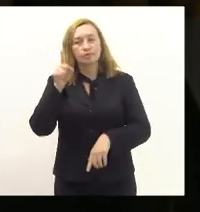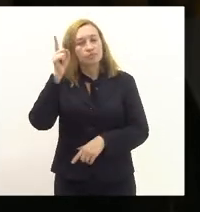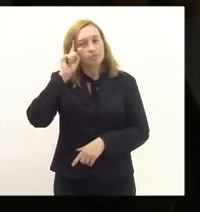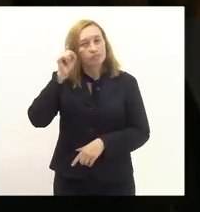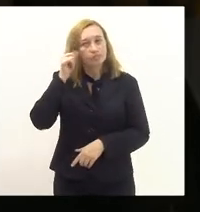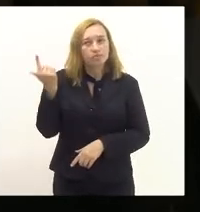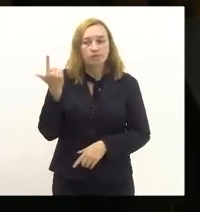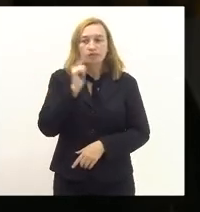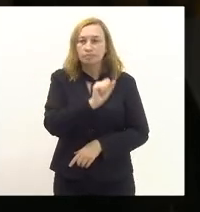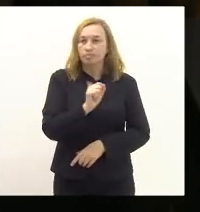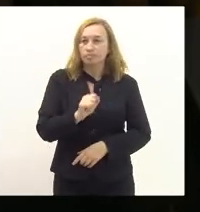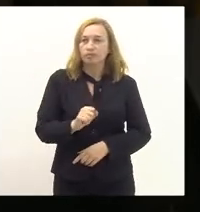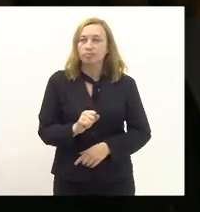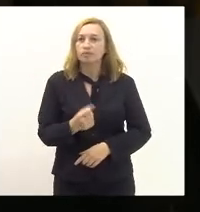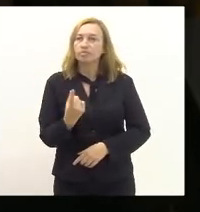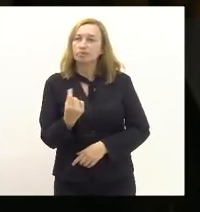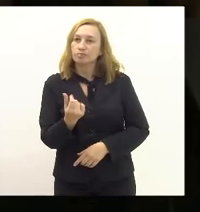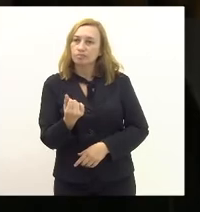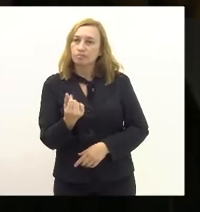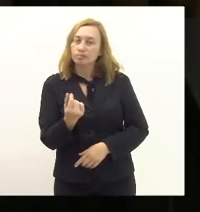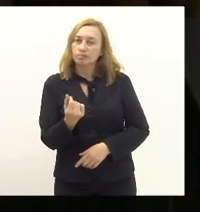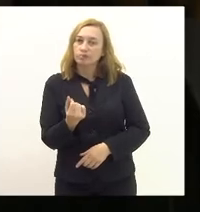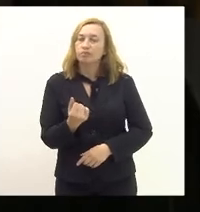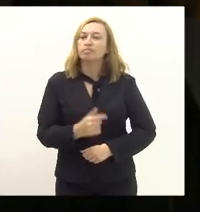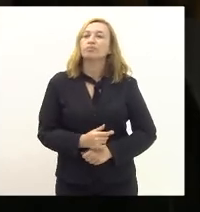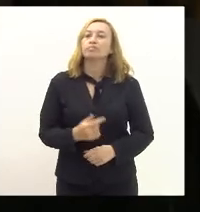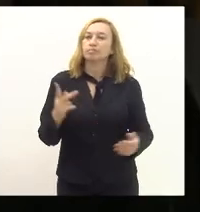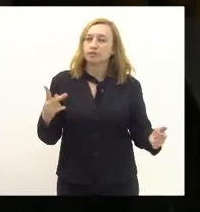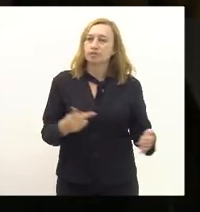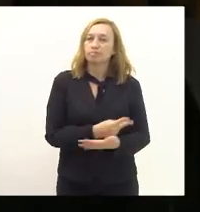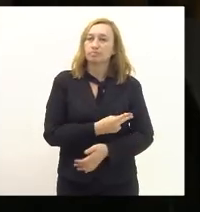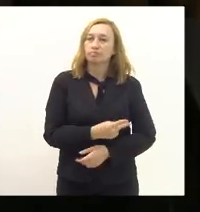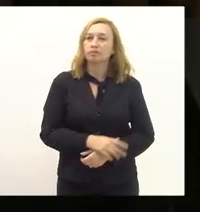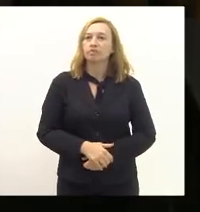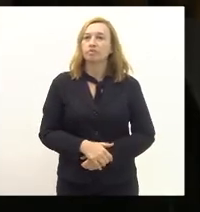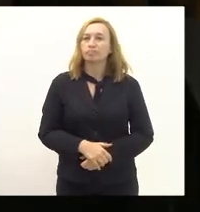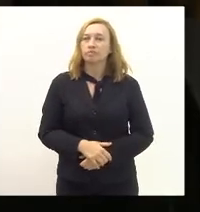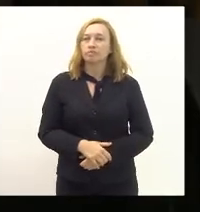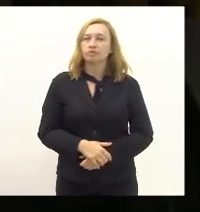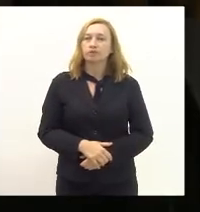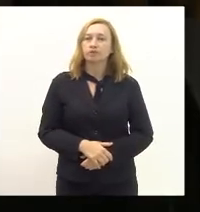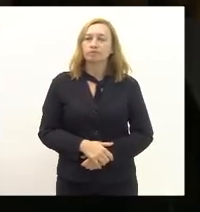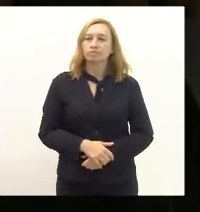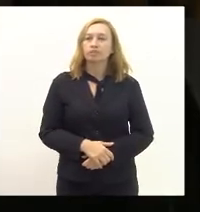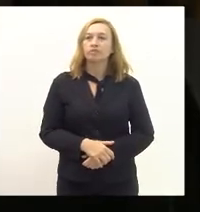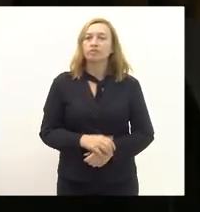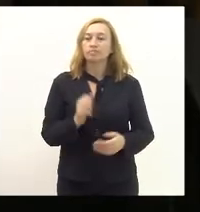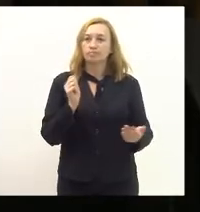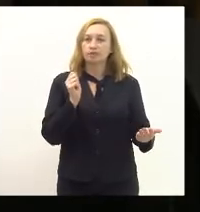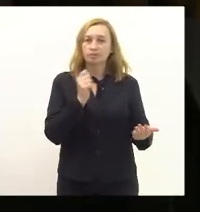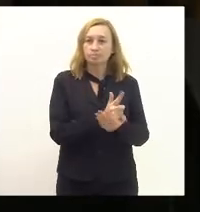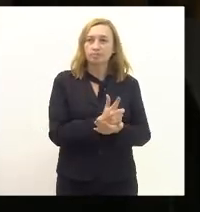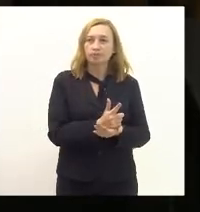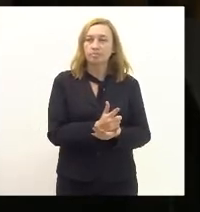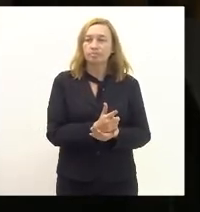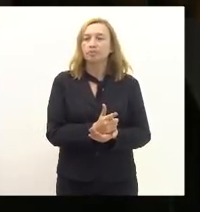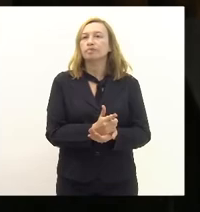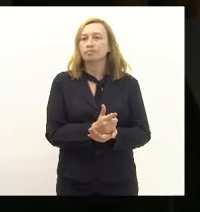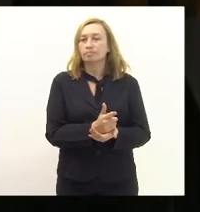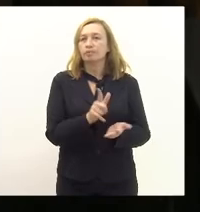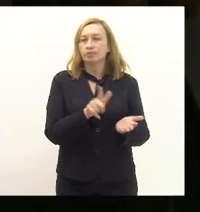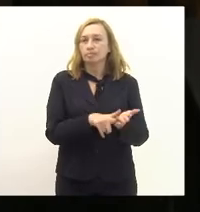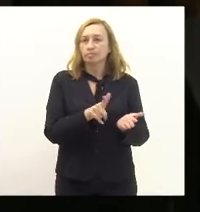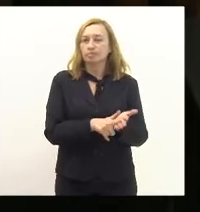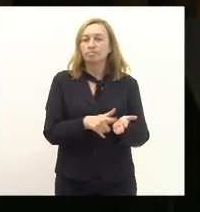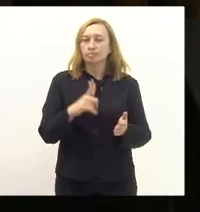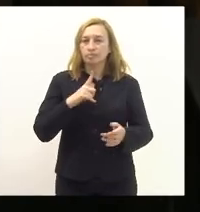conseguir entregar o dinheiro, fazer acontecer e ter os seus boletos pagos no final do mês, gerando também